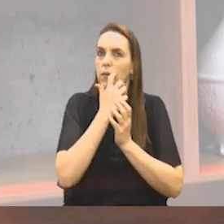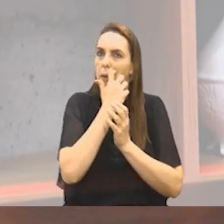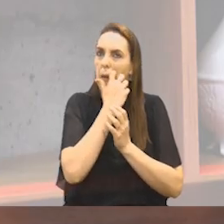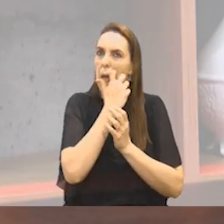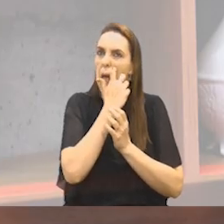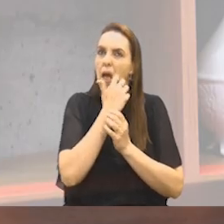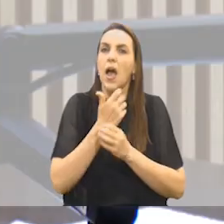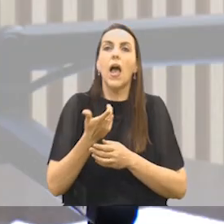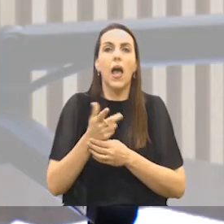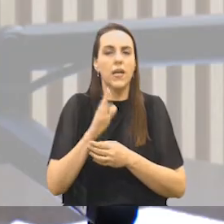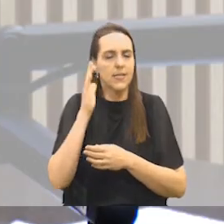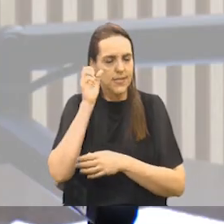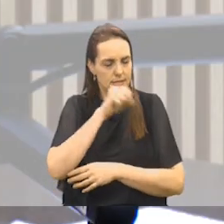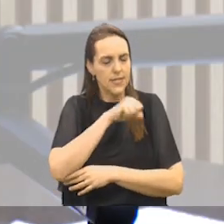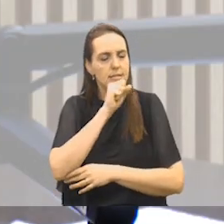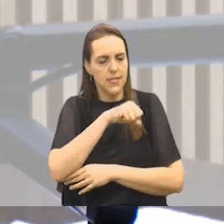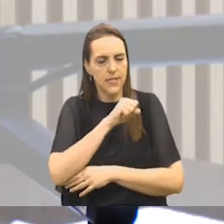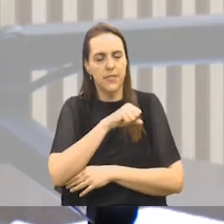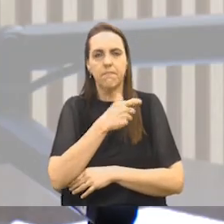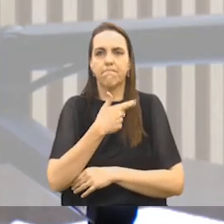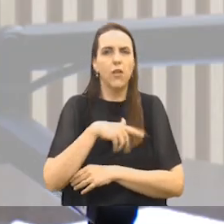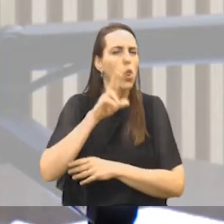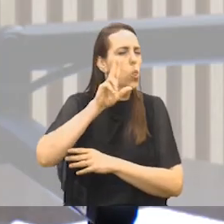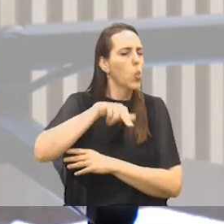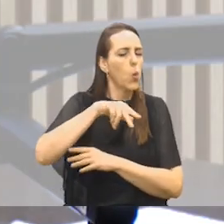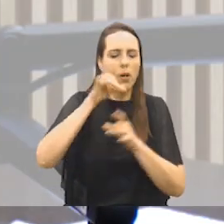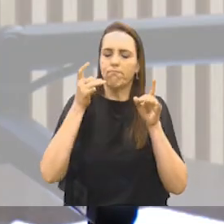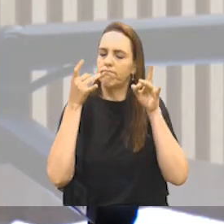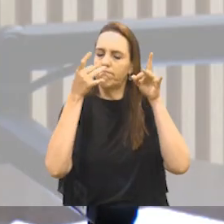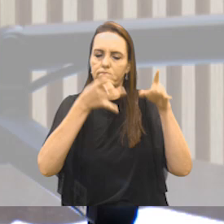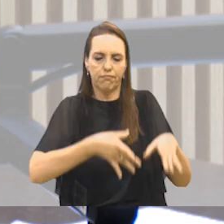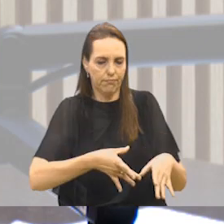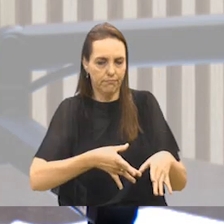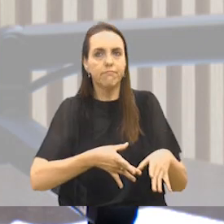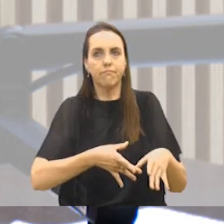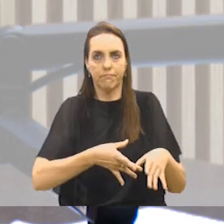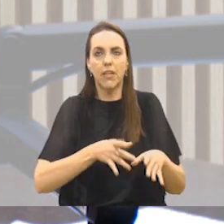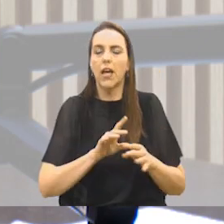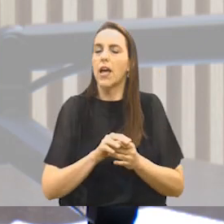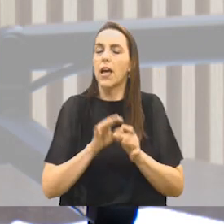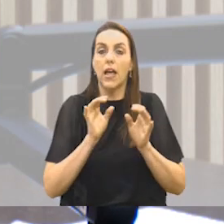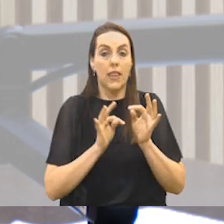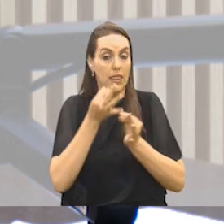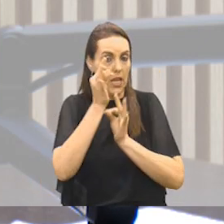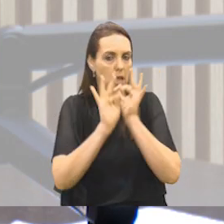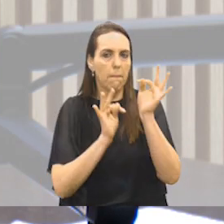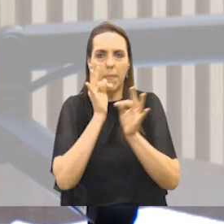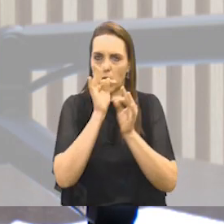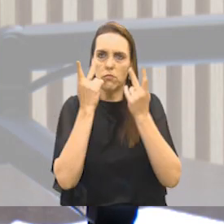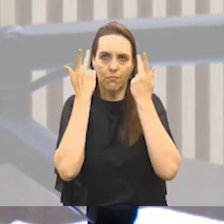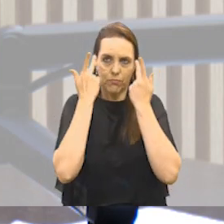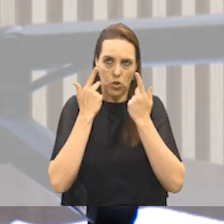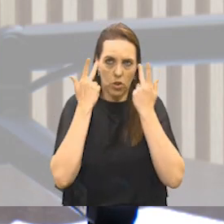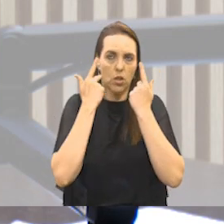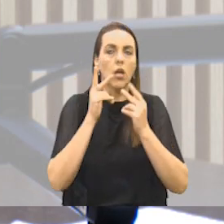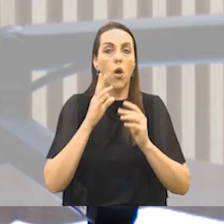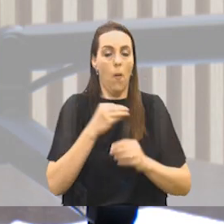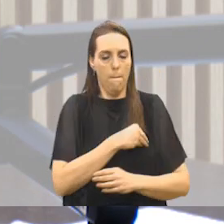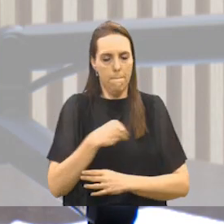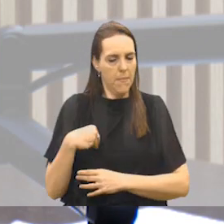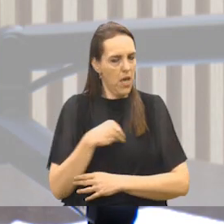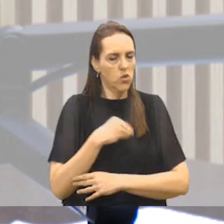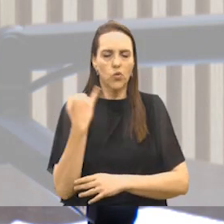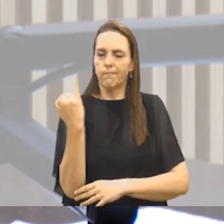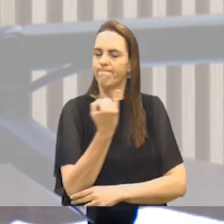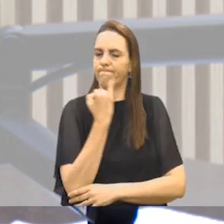Josi? Sim, a gente sempre orienta que jamais se deve deixar que se faça, né, o tratamento convencional